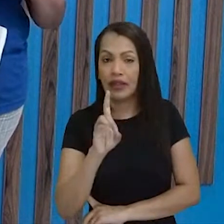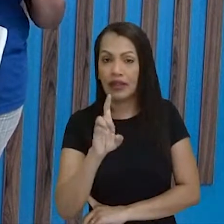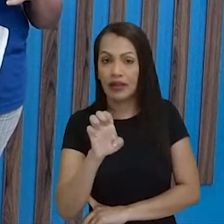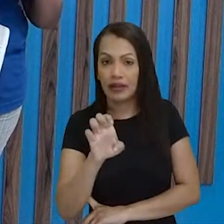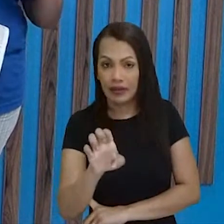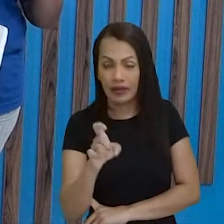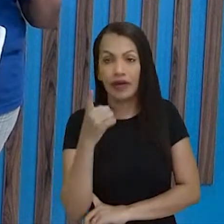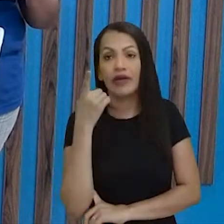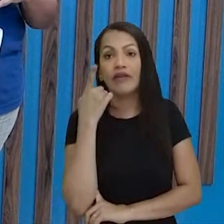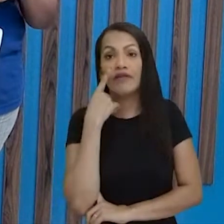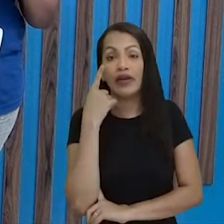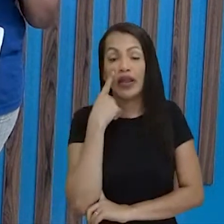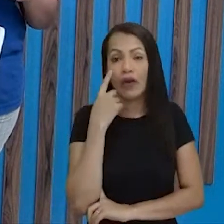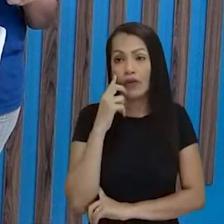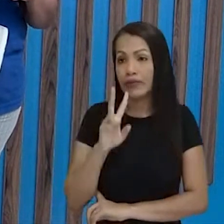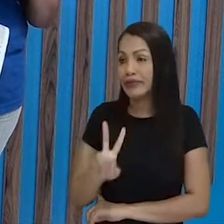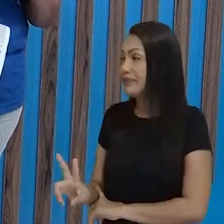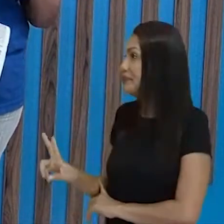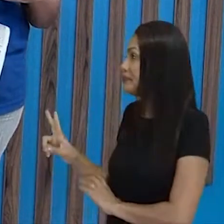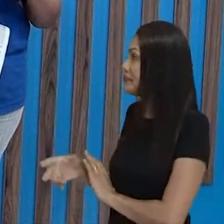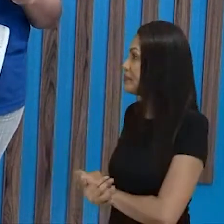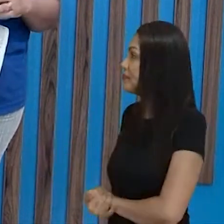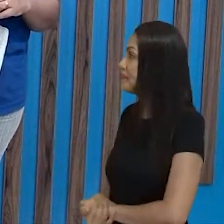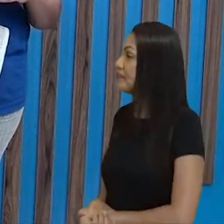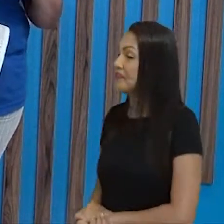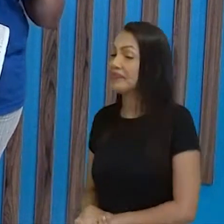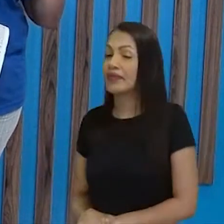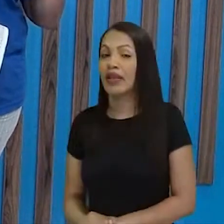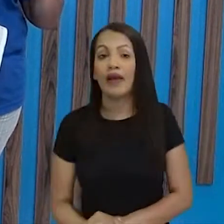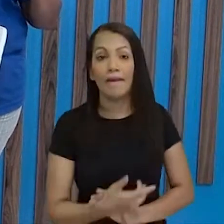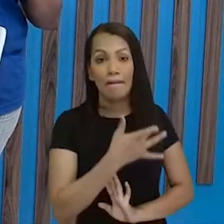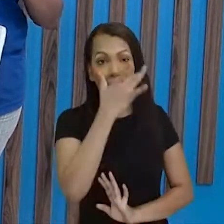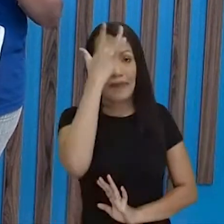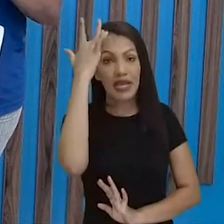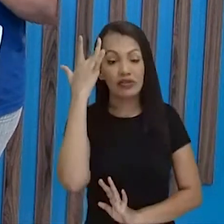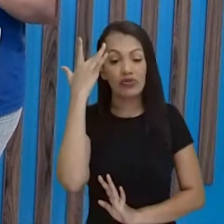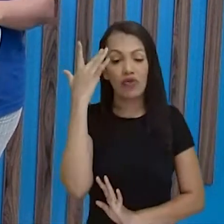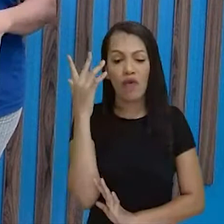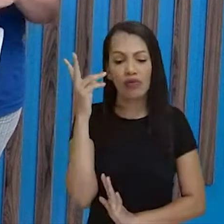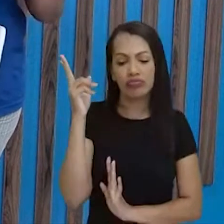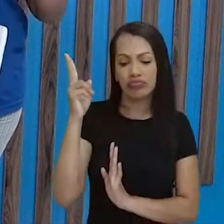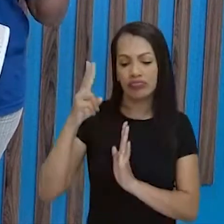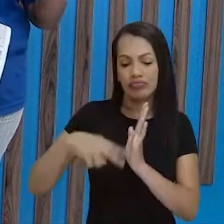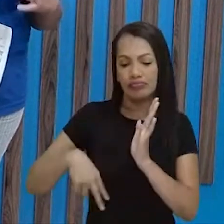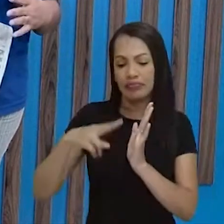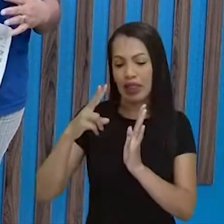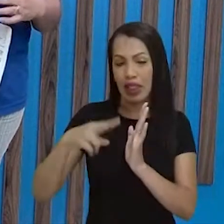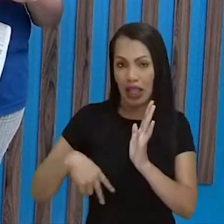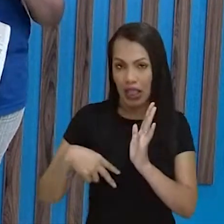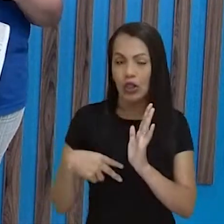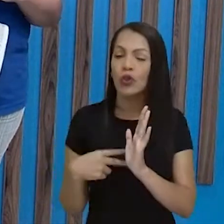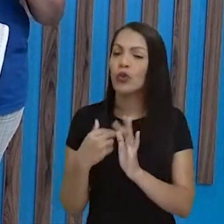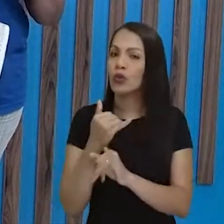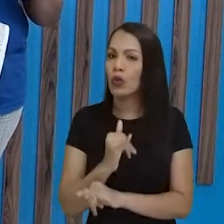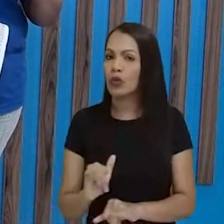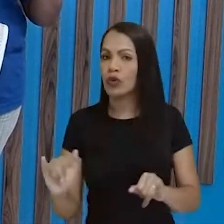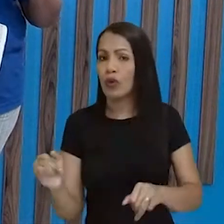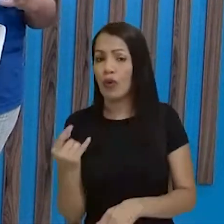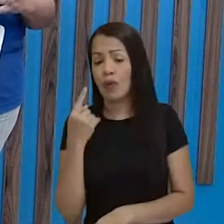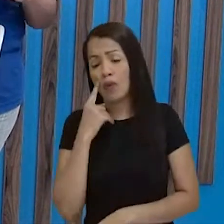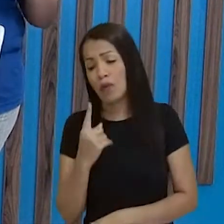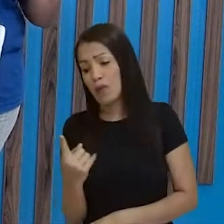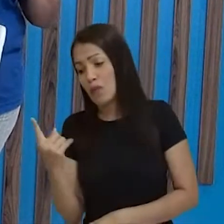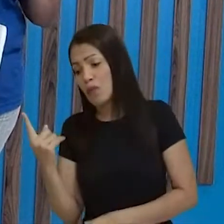né, pessoas lendo a notícia, vendo notícia, através de diferentes portadores. Um está lendo